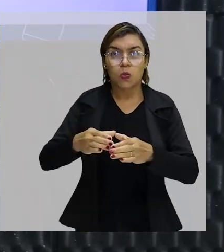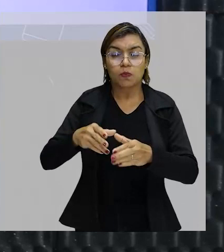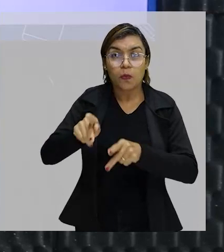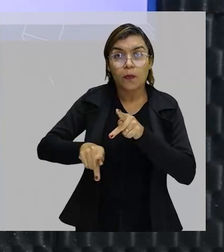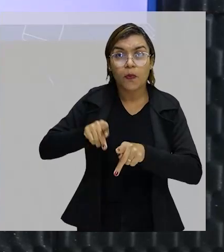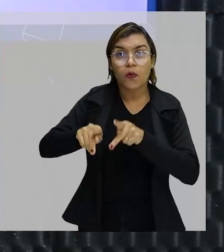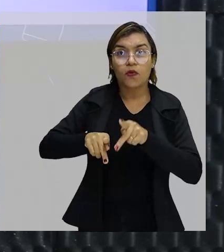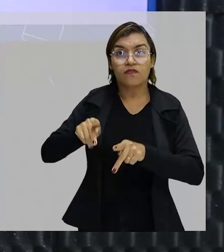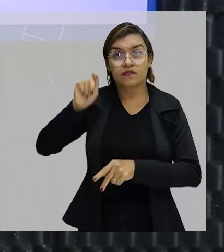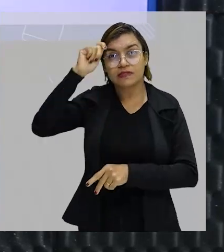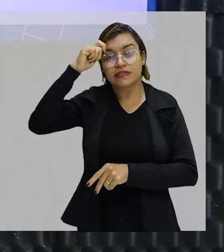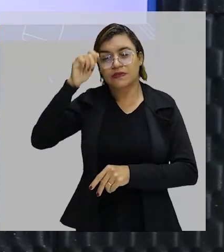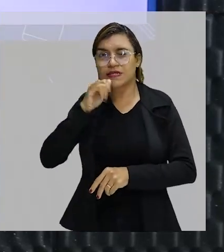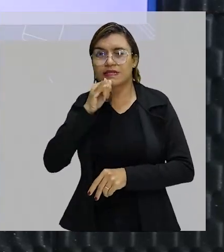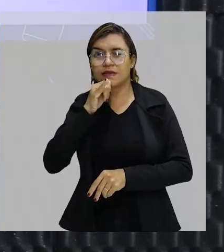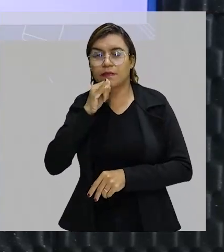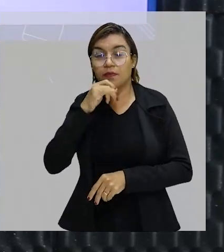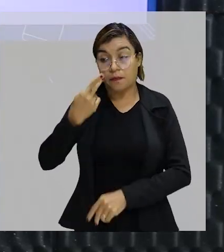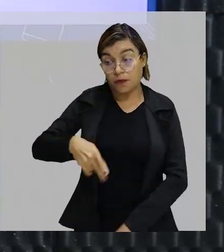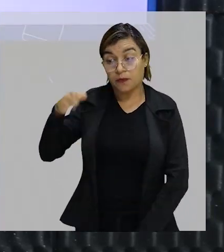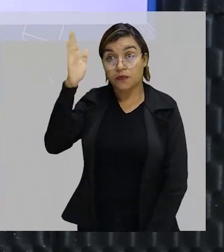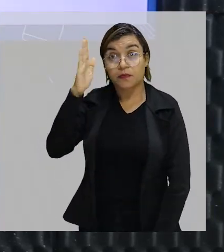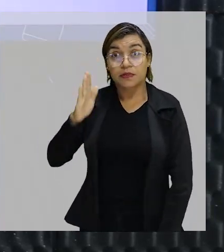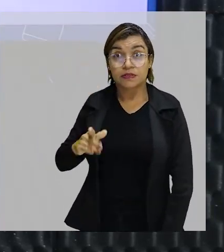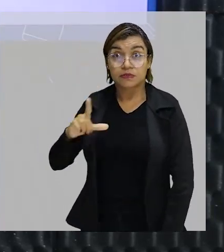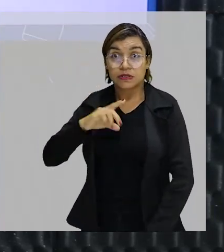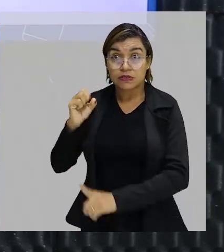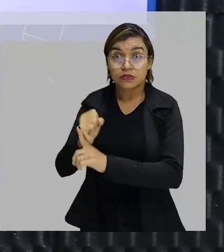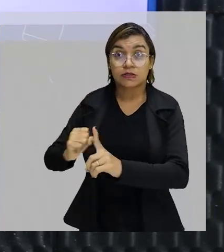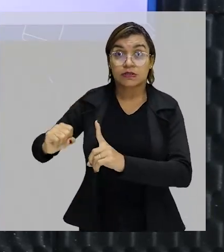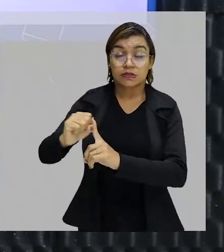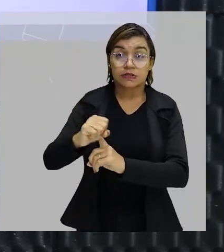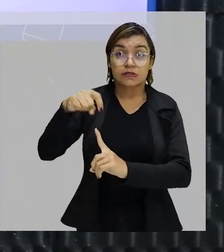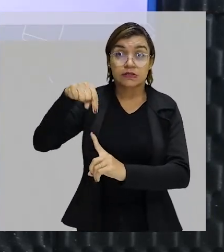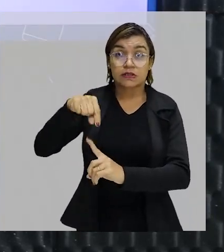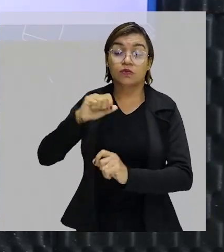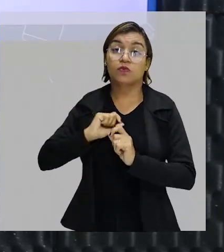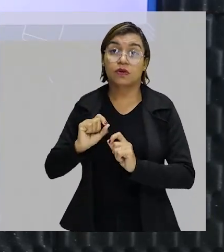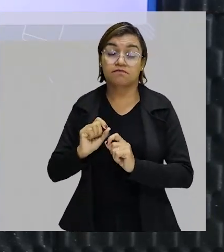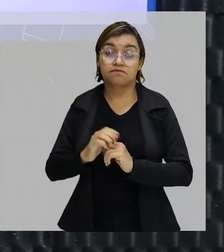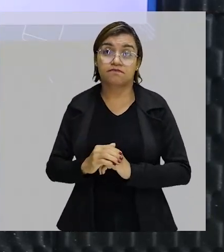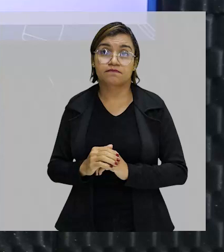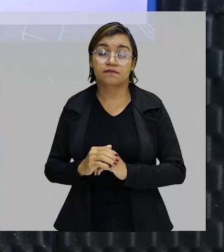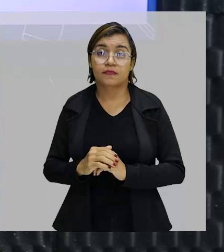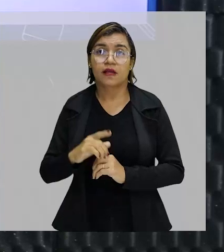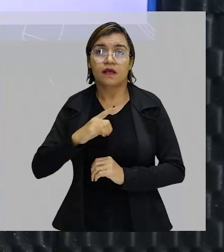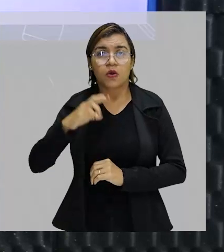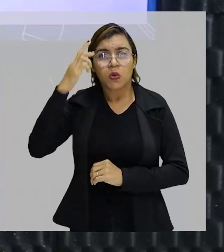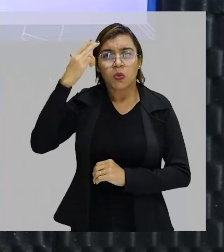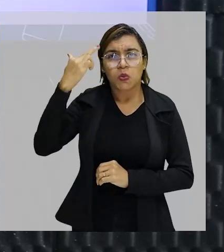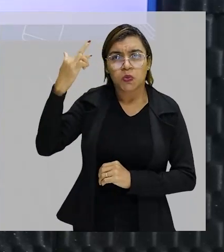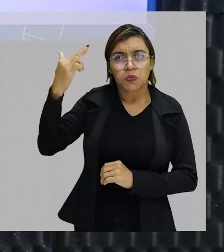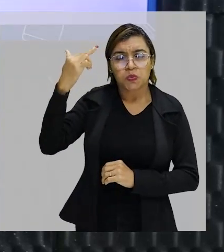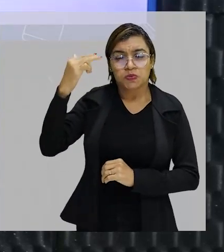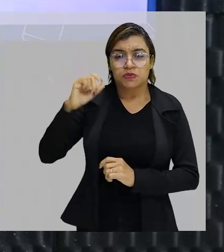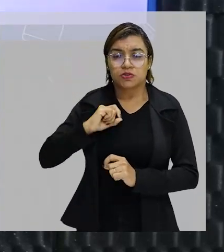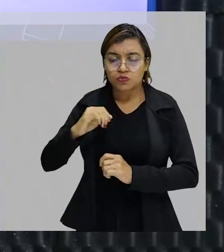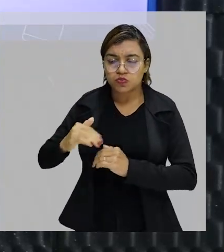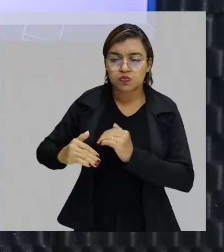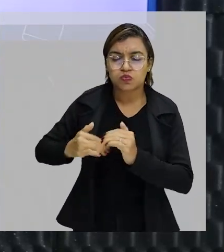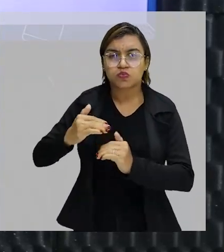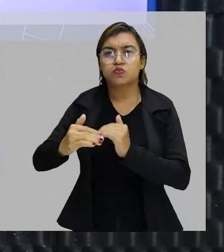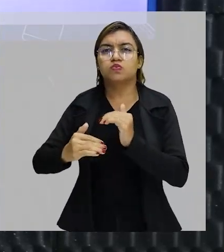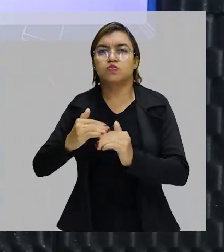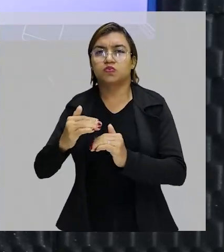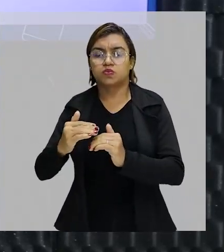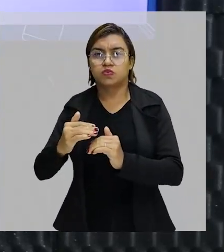gente está falando do Brasil, por exemplo, que é a nossa sociedade, a nossa realidade, a gente tem todo um processo histórico de construção